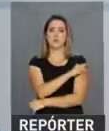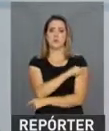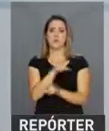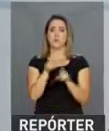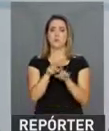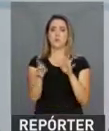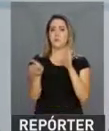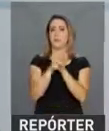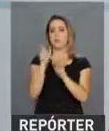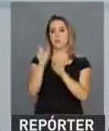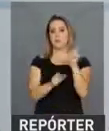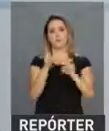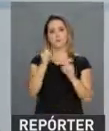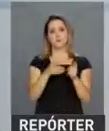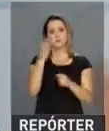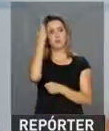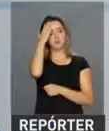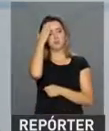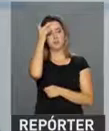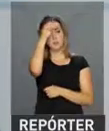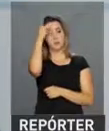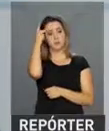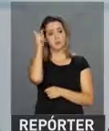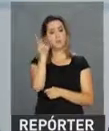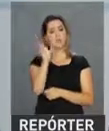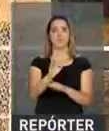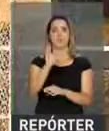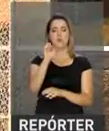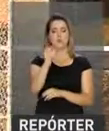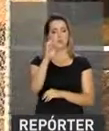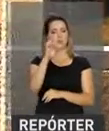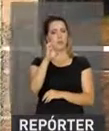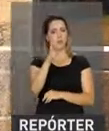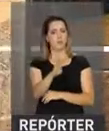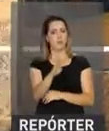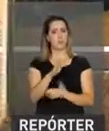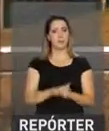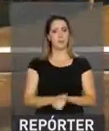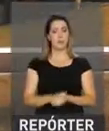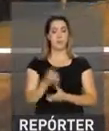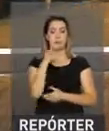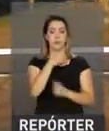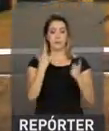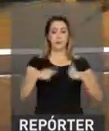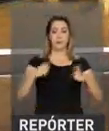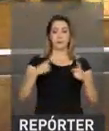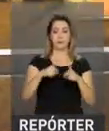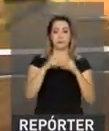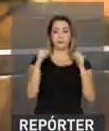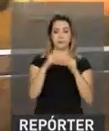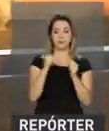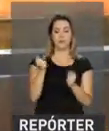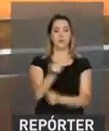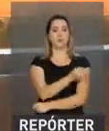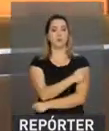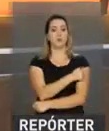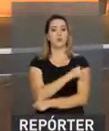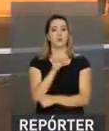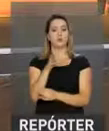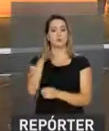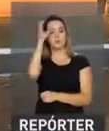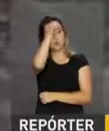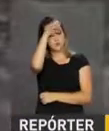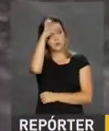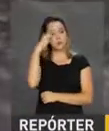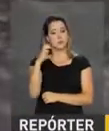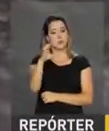no prontuário eletrônico dele para poder saber quem foi e quem não foi vacinado. Nessa escola de Brasília, os alunos não só aprendem ciência,